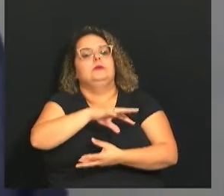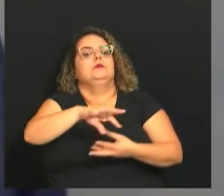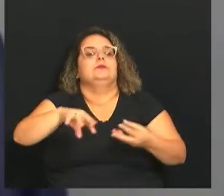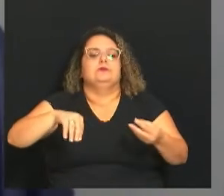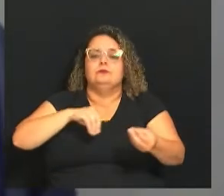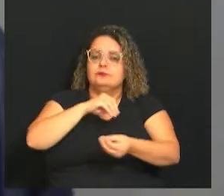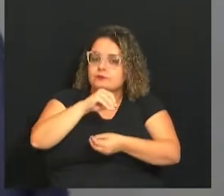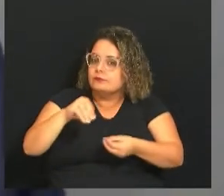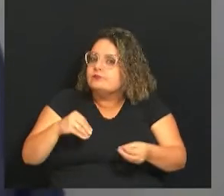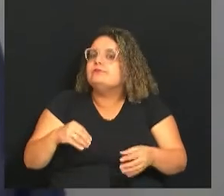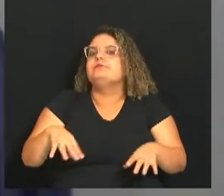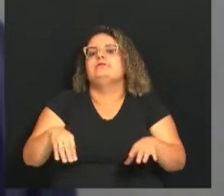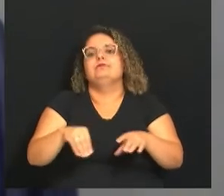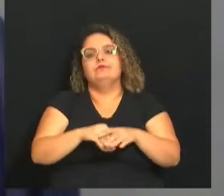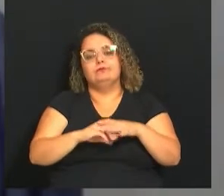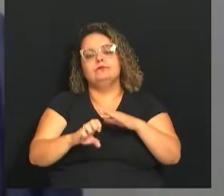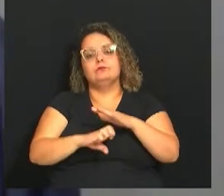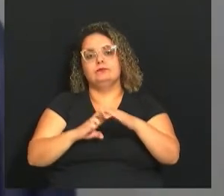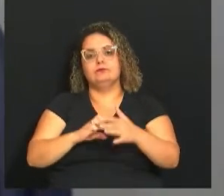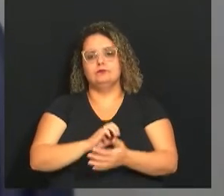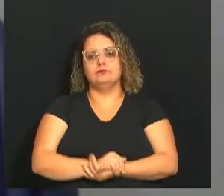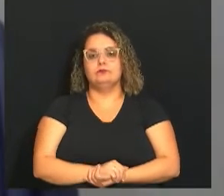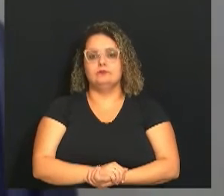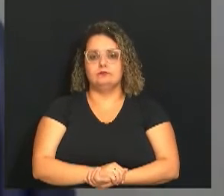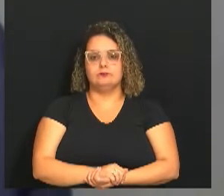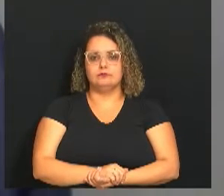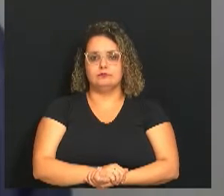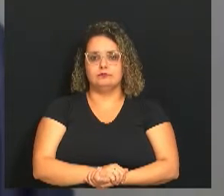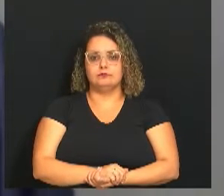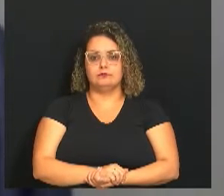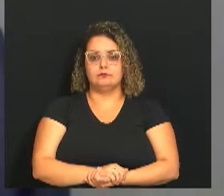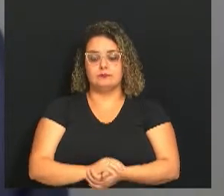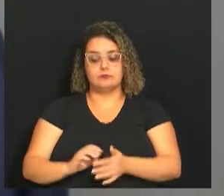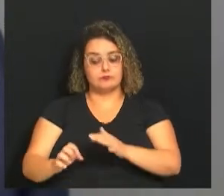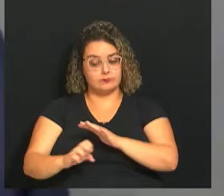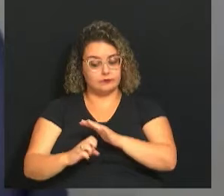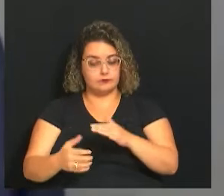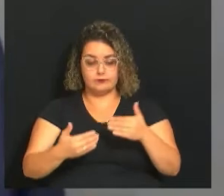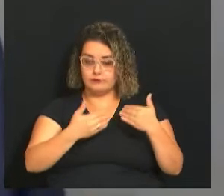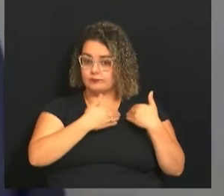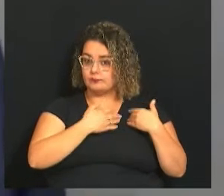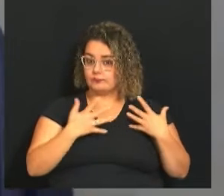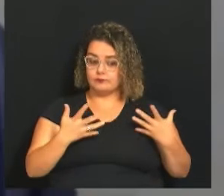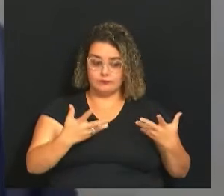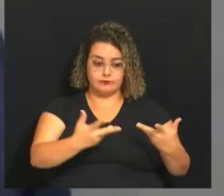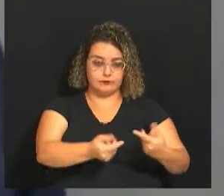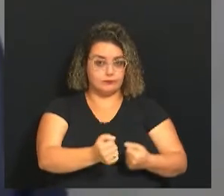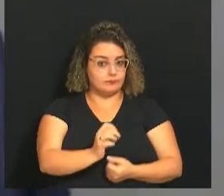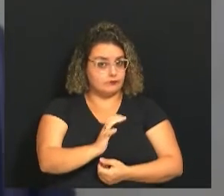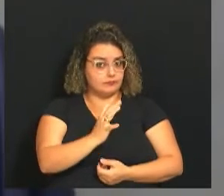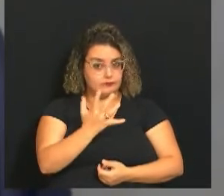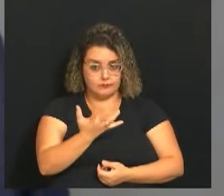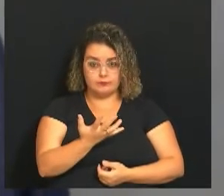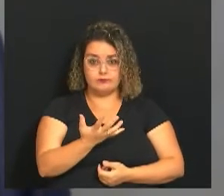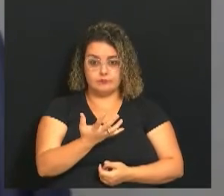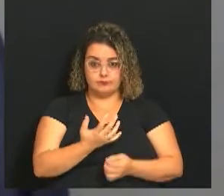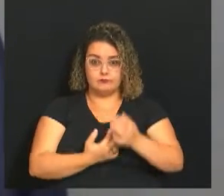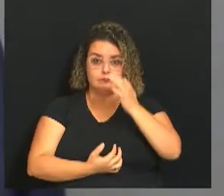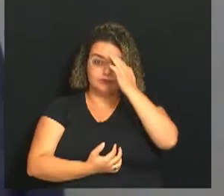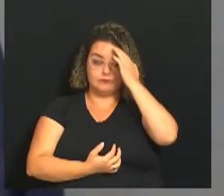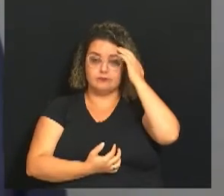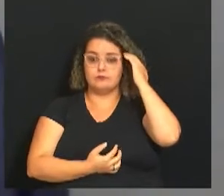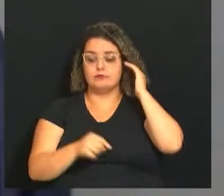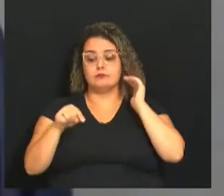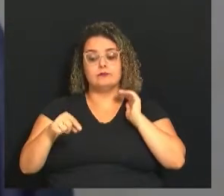empresa, com outros funcionários, e o empregador fica responsável por tudo isso que está acontecendo, por ser da gestão dele